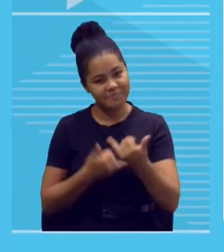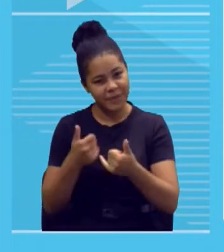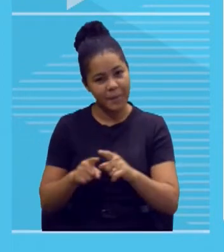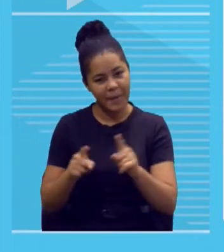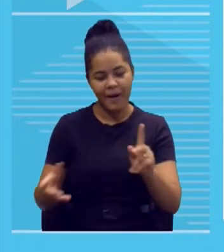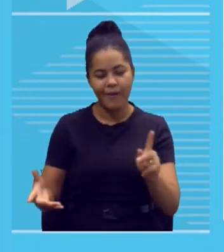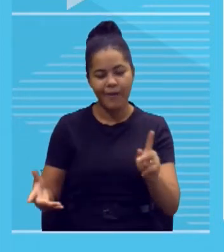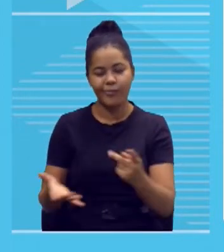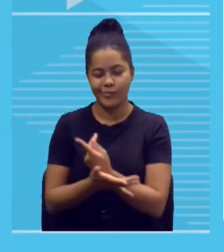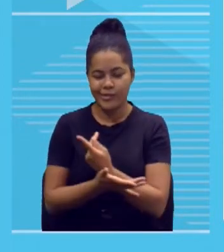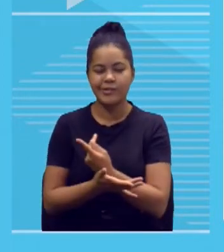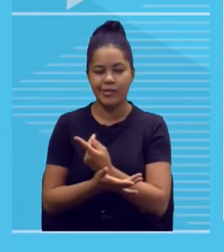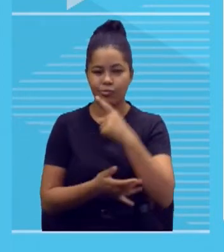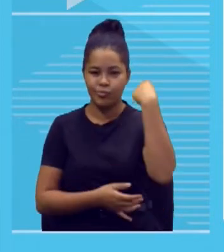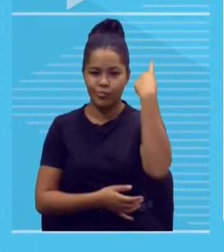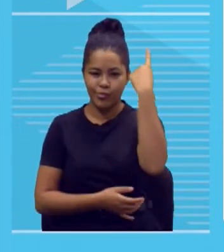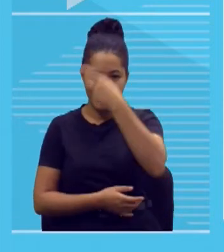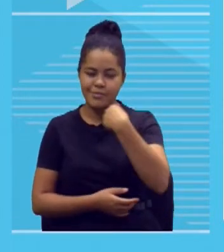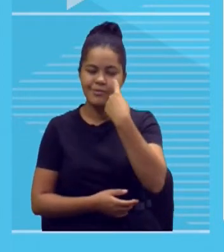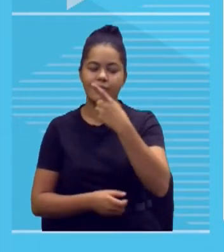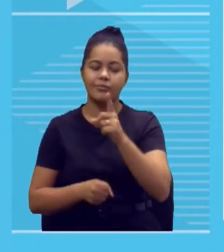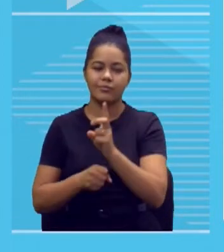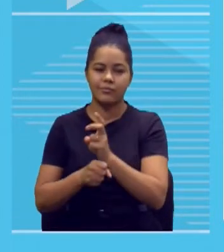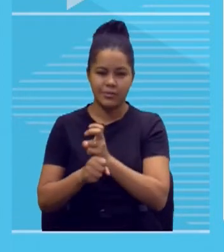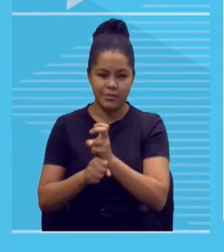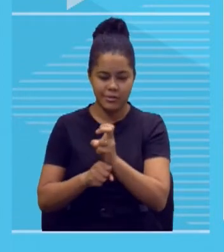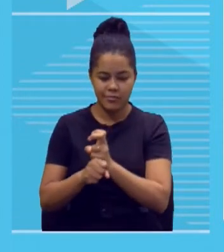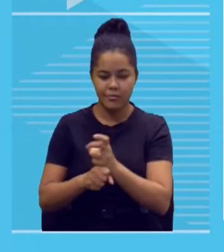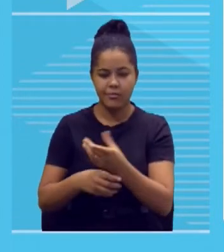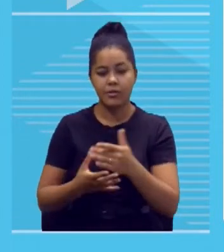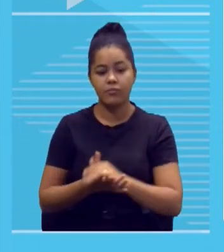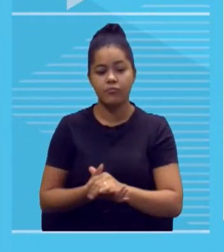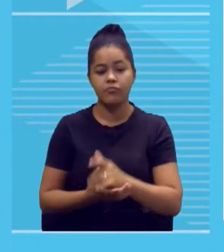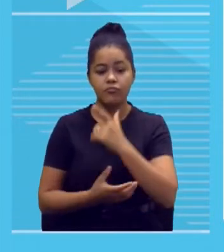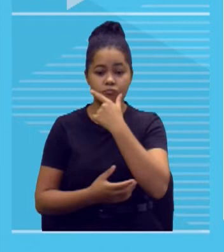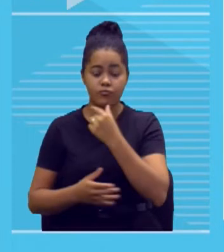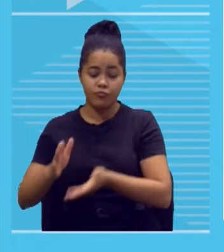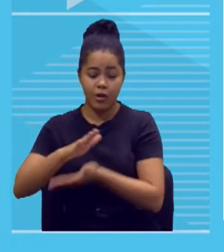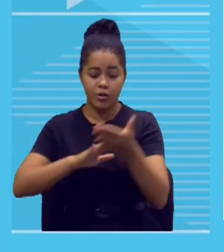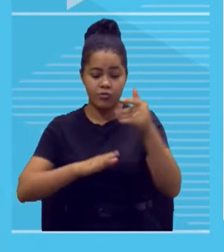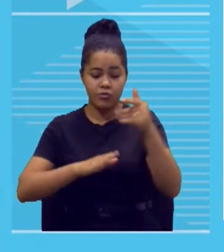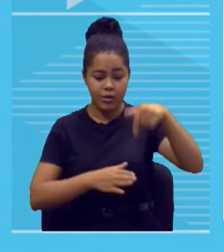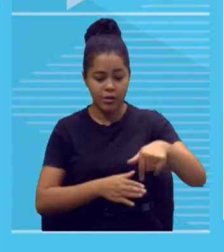cinco anos teve aqui no Brasil por três vezes teve